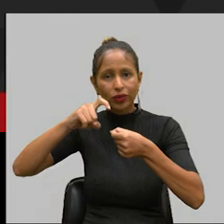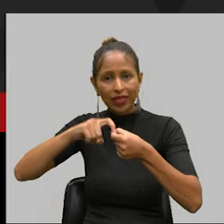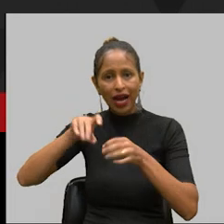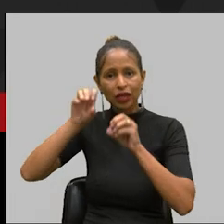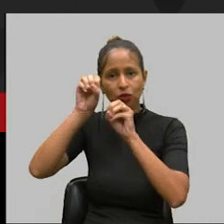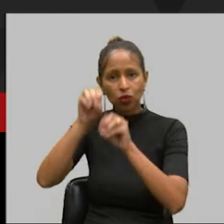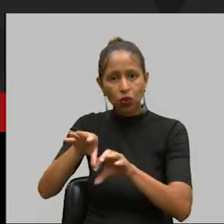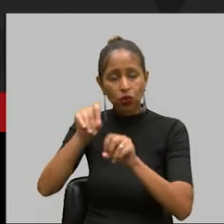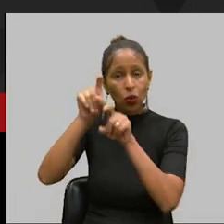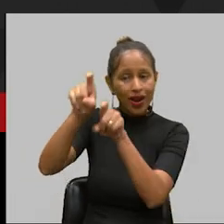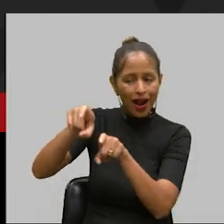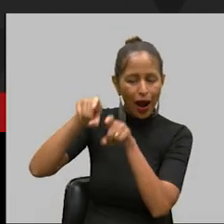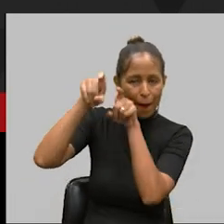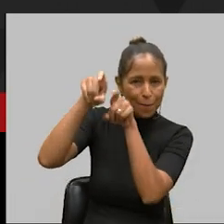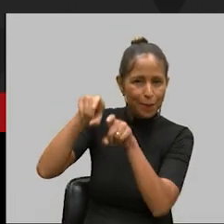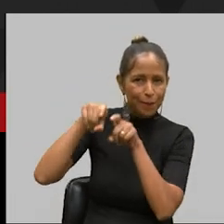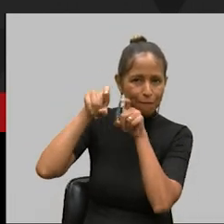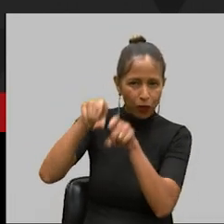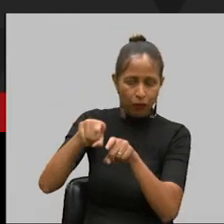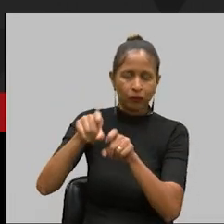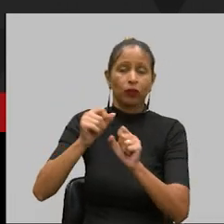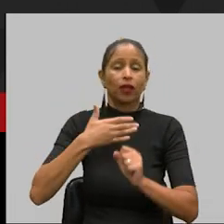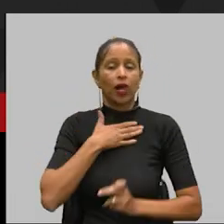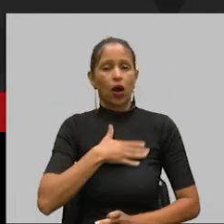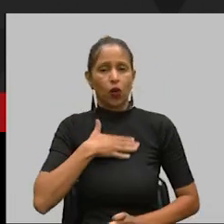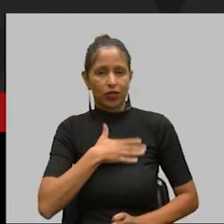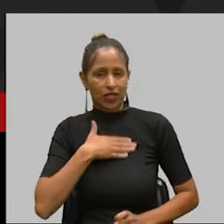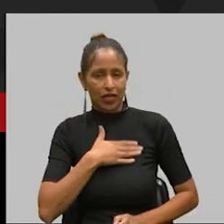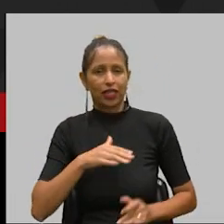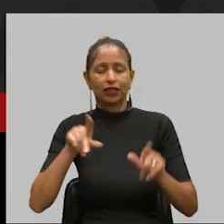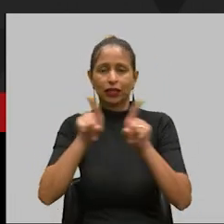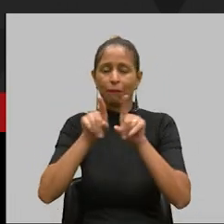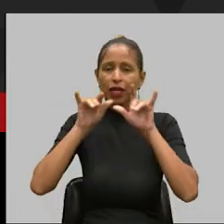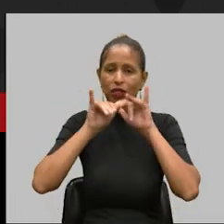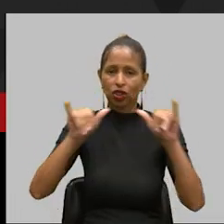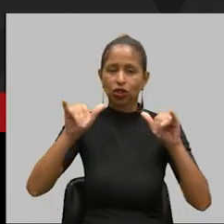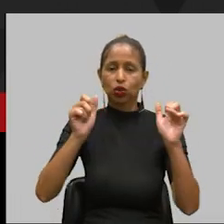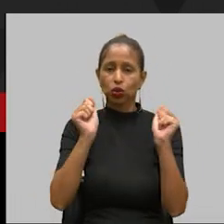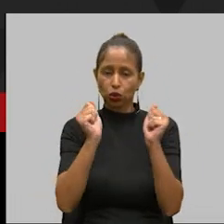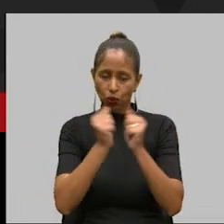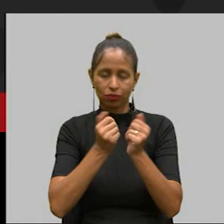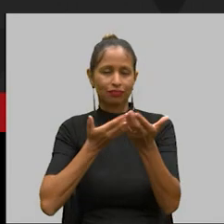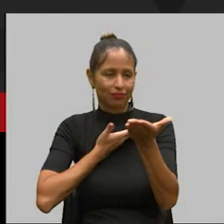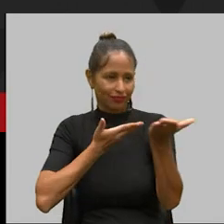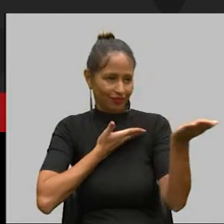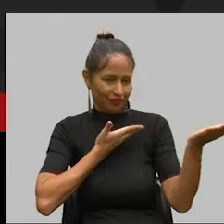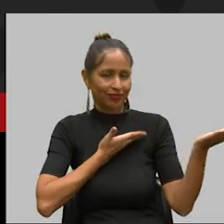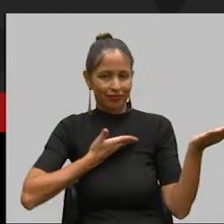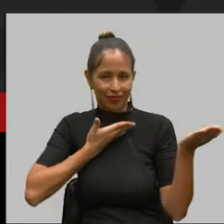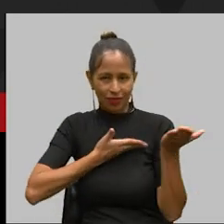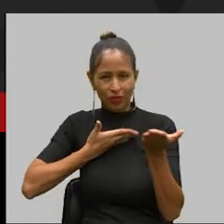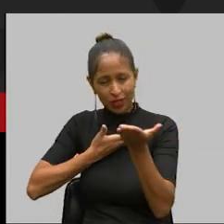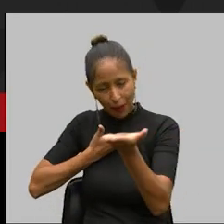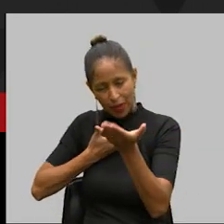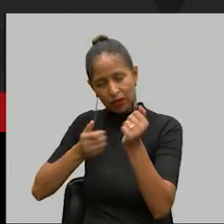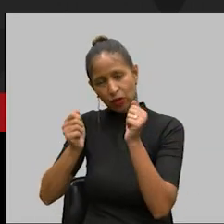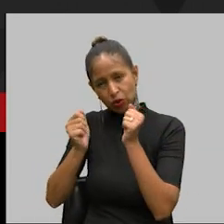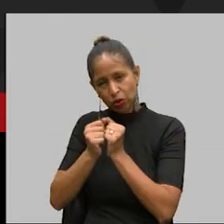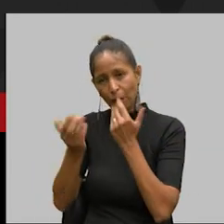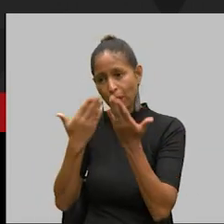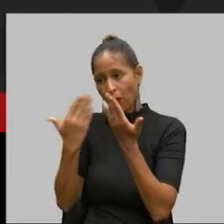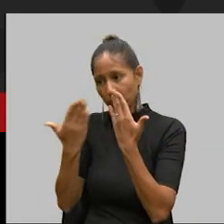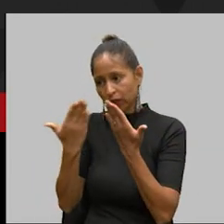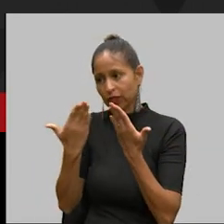campo então eu gostaria de trazer aqui para os companheiros e companheiras presente nessa nesse debate